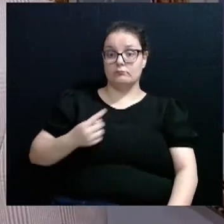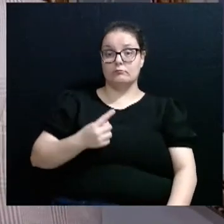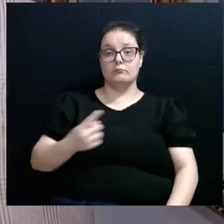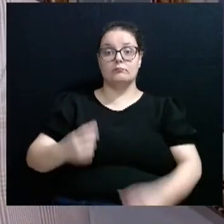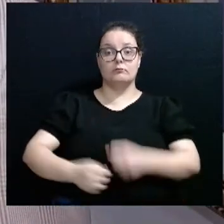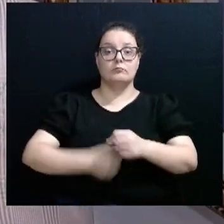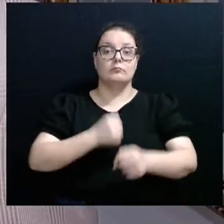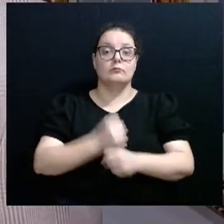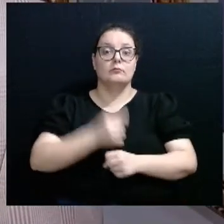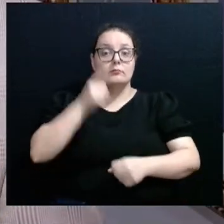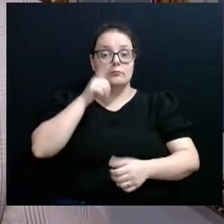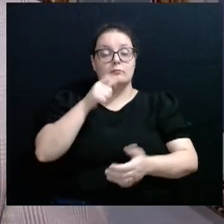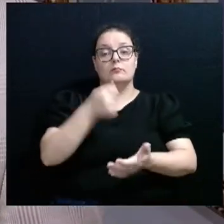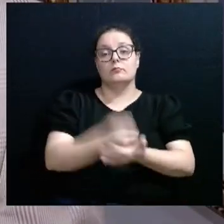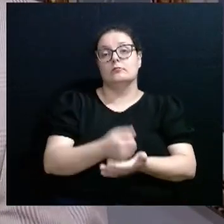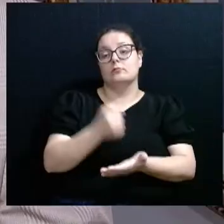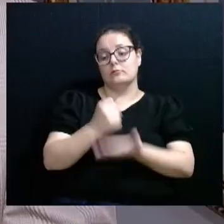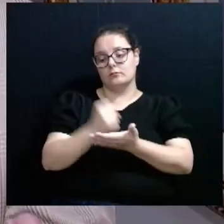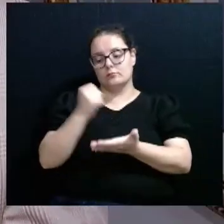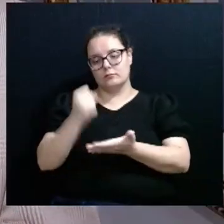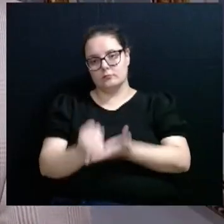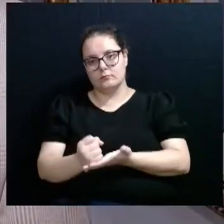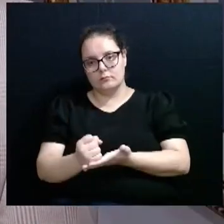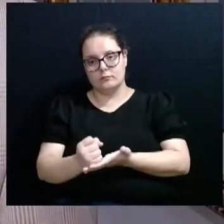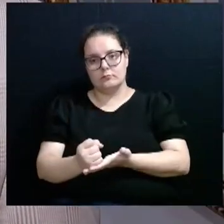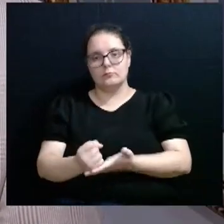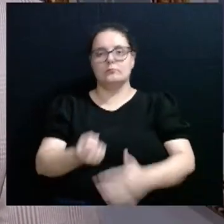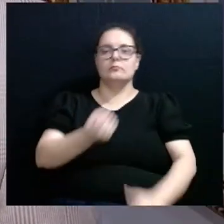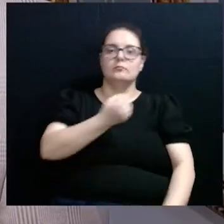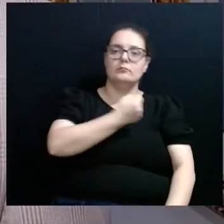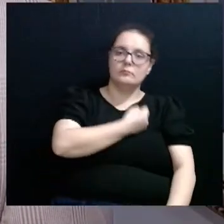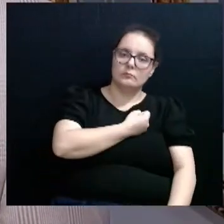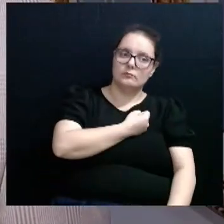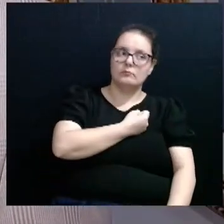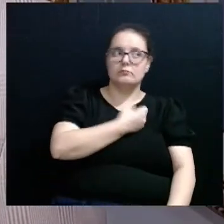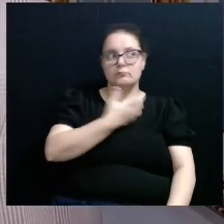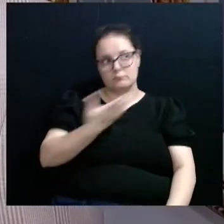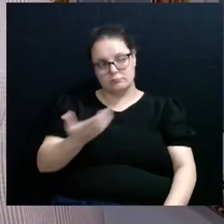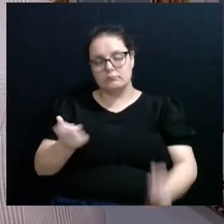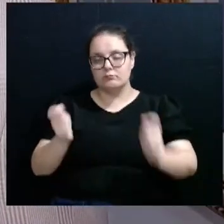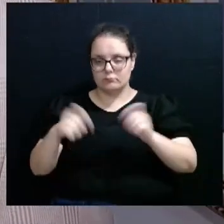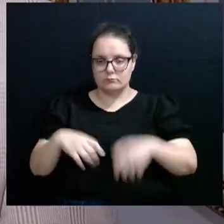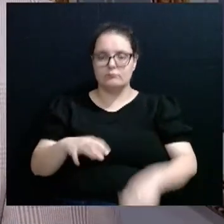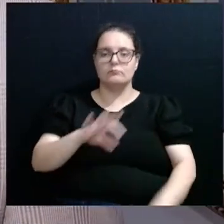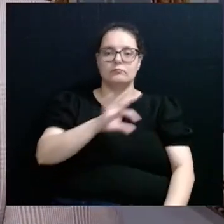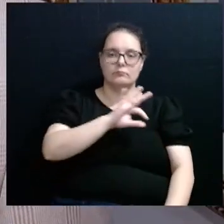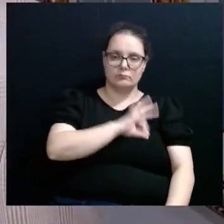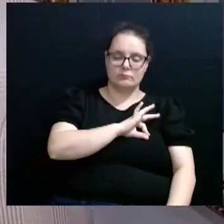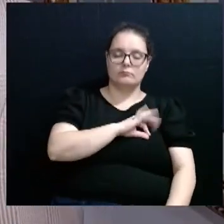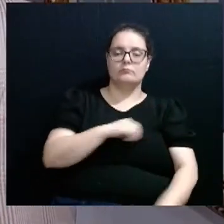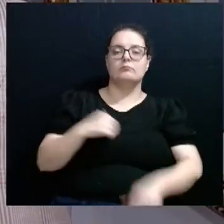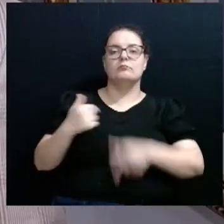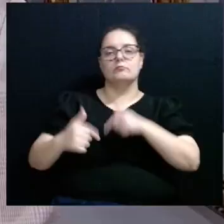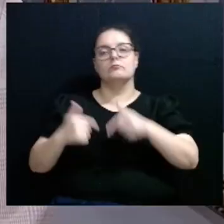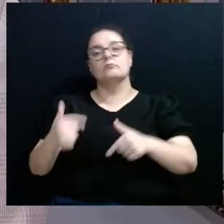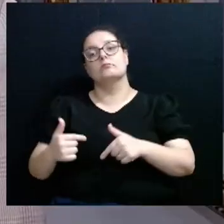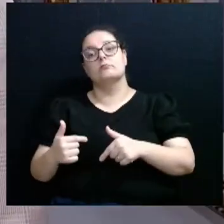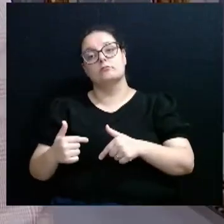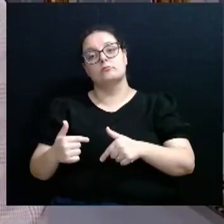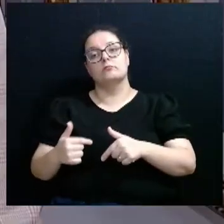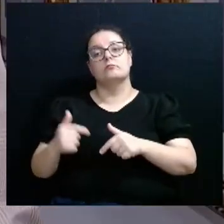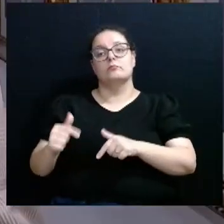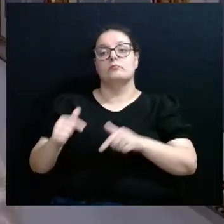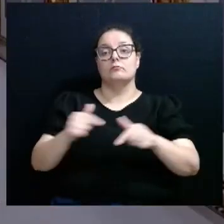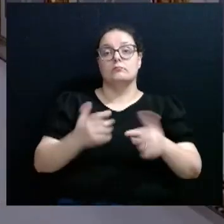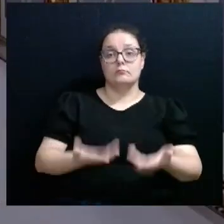a contratação de um número suficiente de policiais para trabalhar nas suas folgas. Então, a atividade delegada é um bico